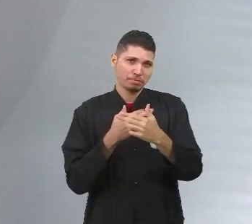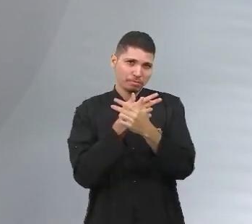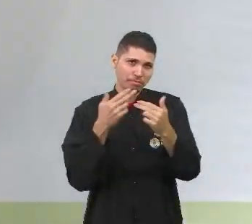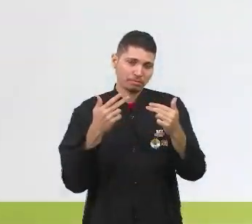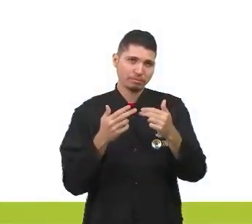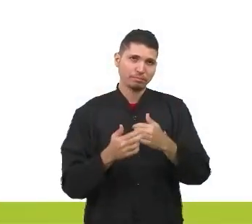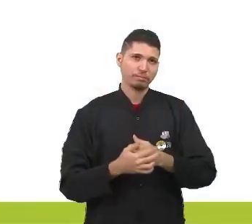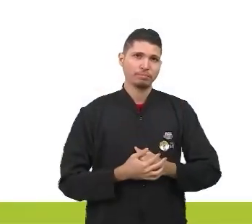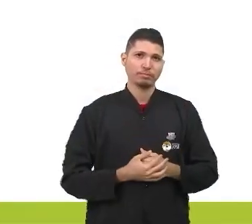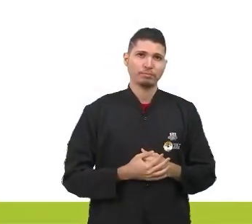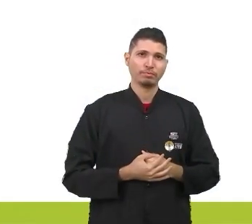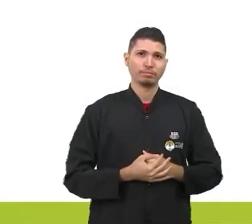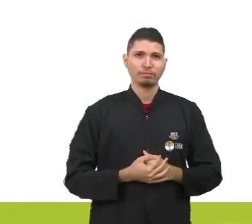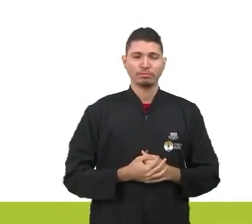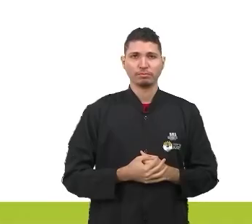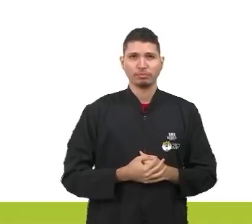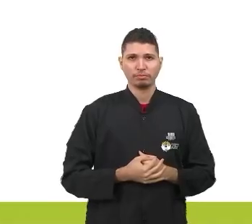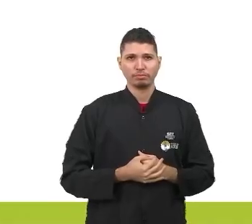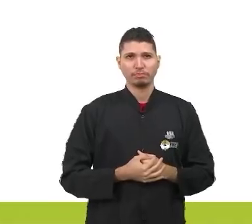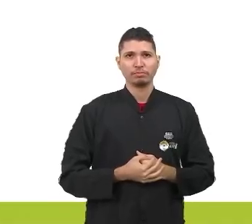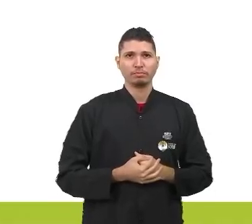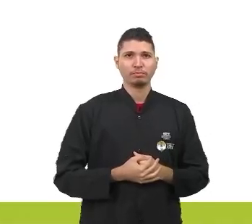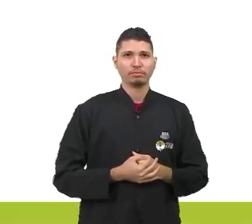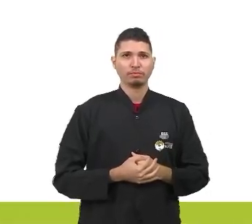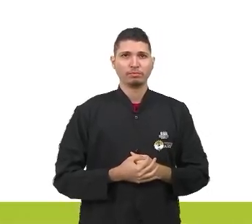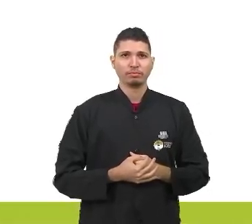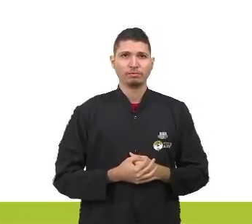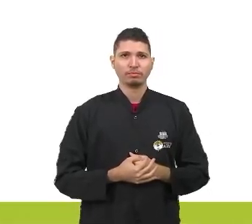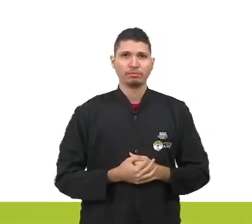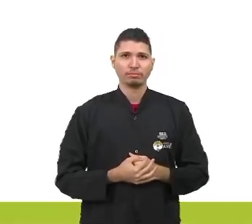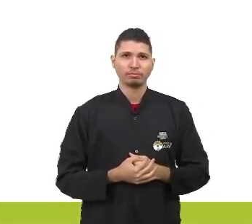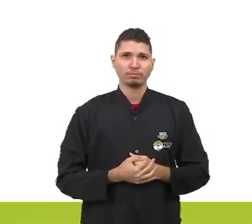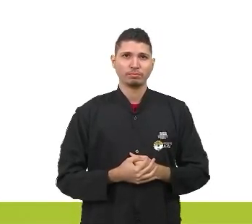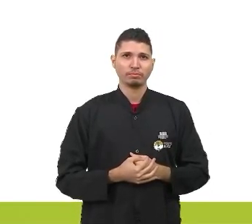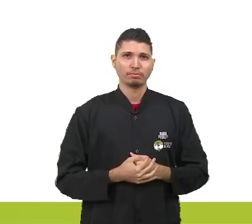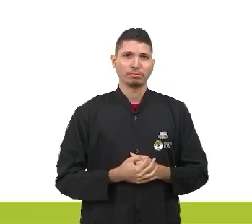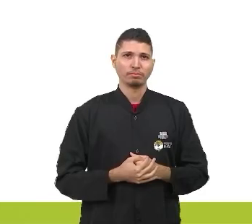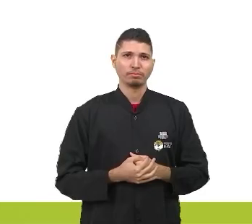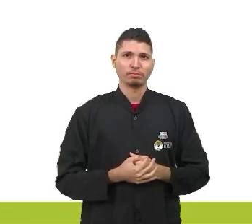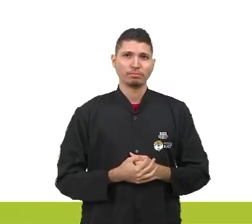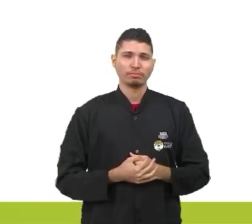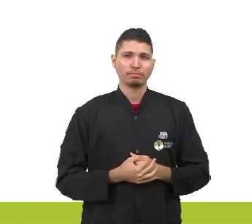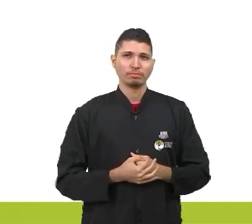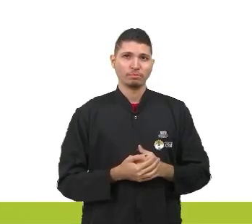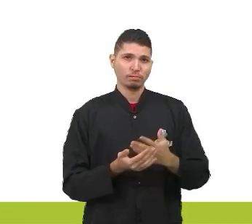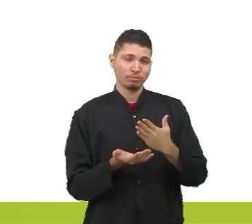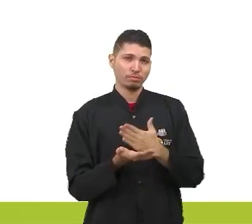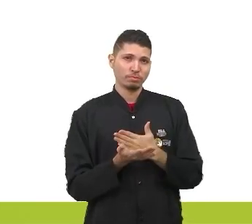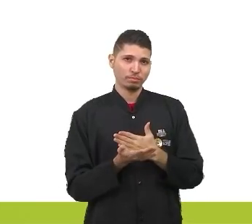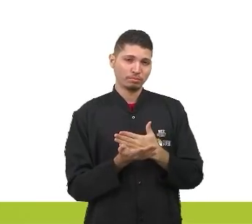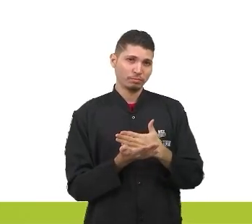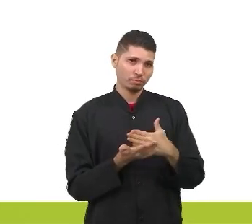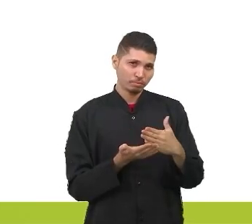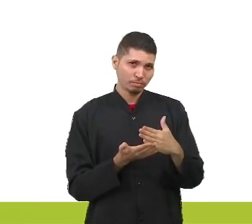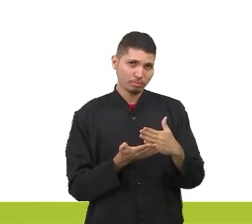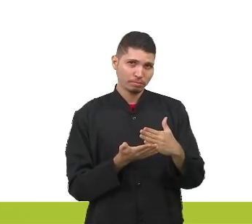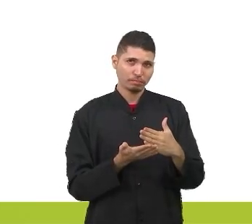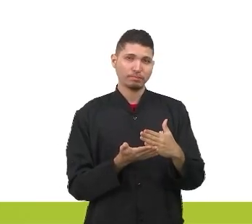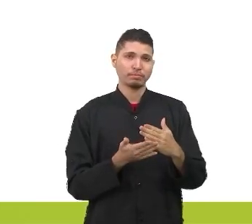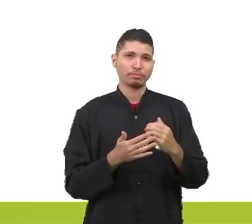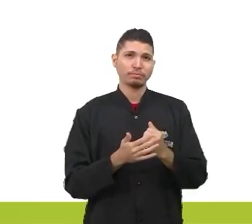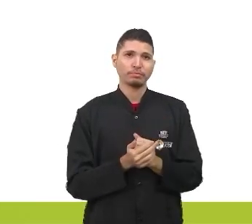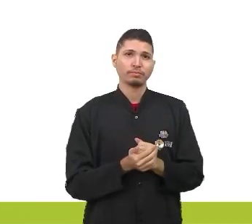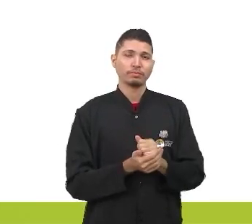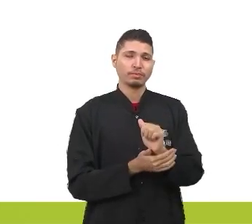vamos adiante. Ok. Lembra, sempre para iniciar vai ser